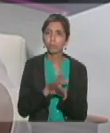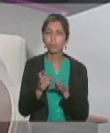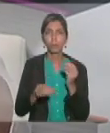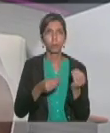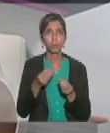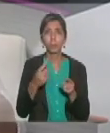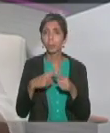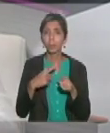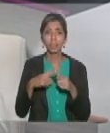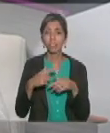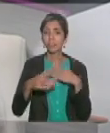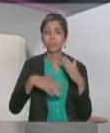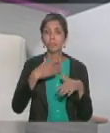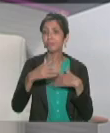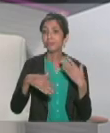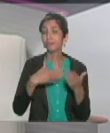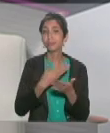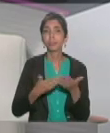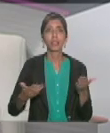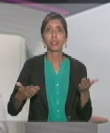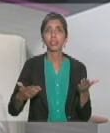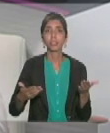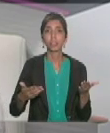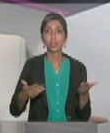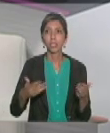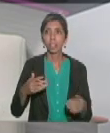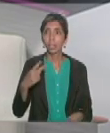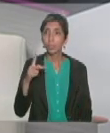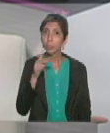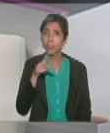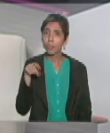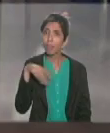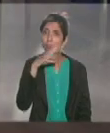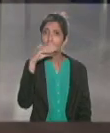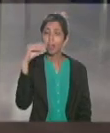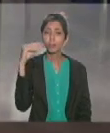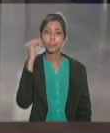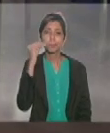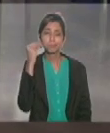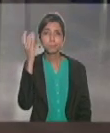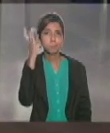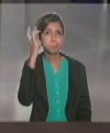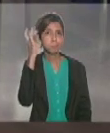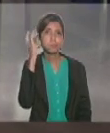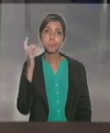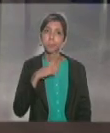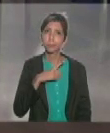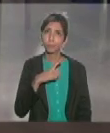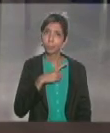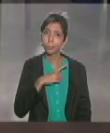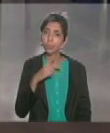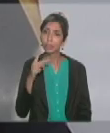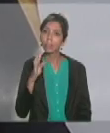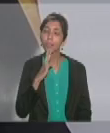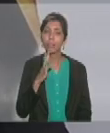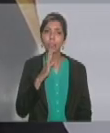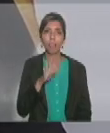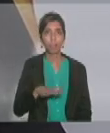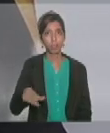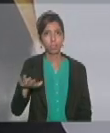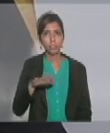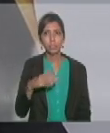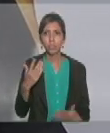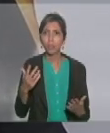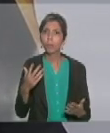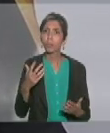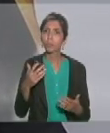tudo, porque senão as coisas vão se perdendo. Né? Porque o professor é o adulto mais experiente, né? É a pessoa mais experiente naquele ambiente. Então ele